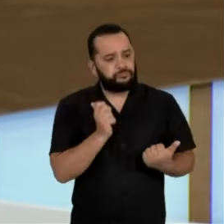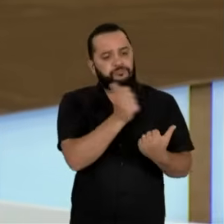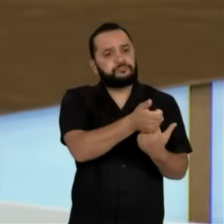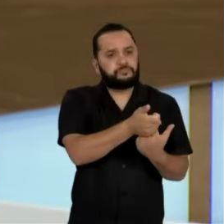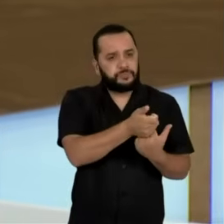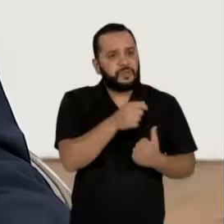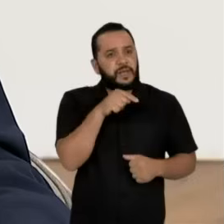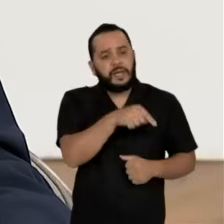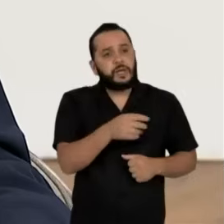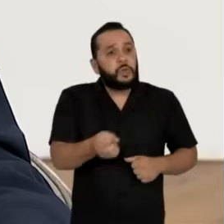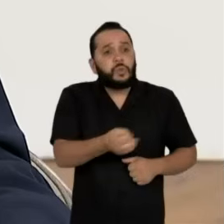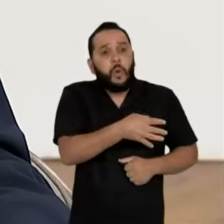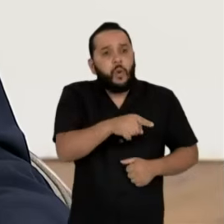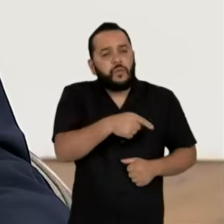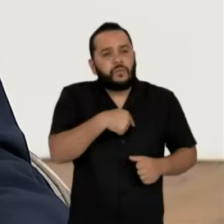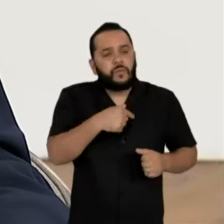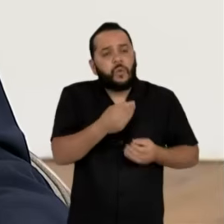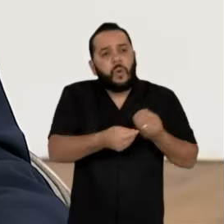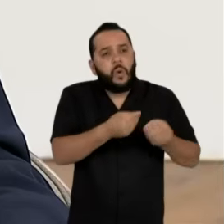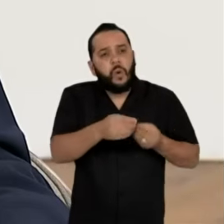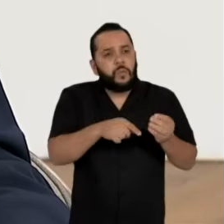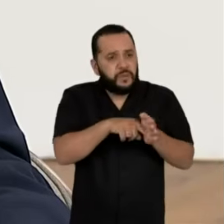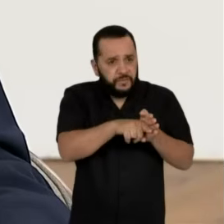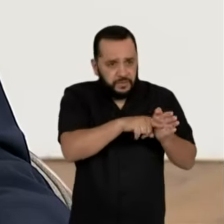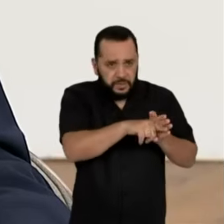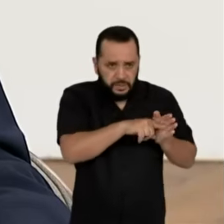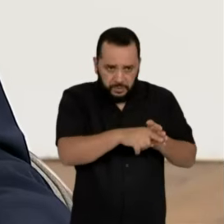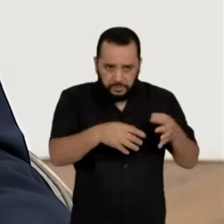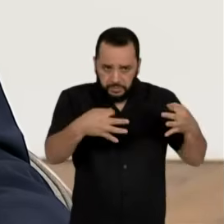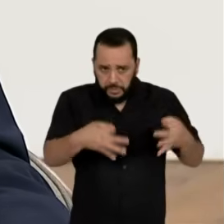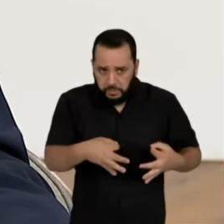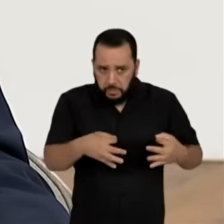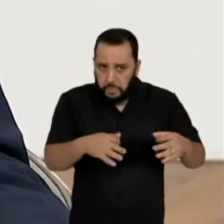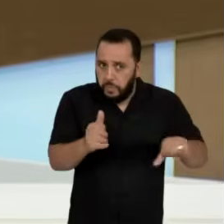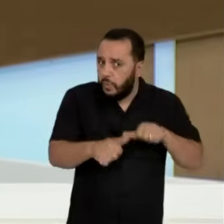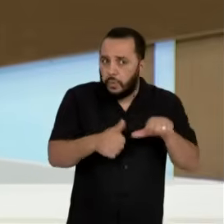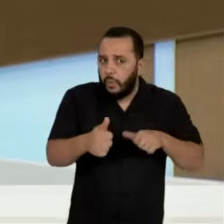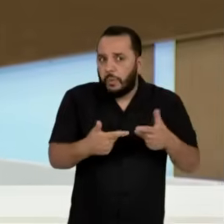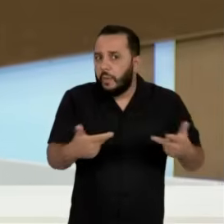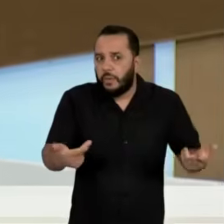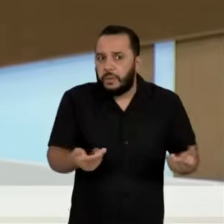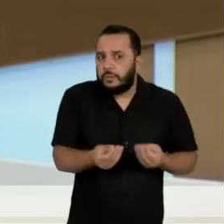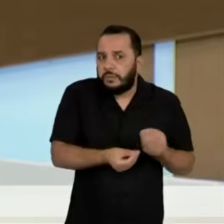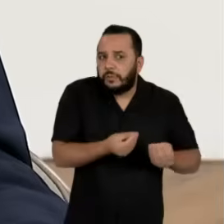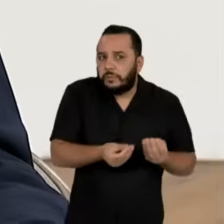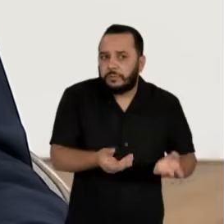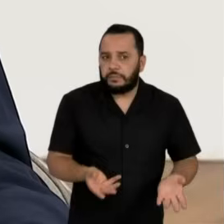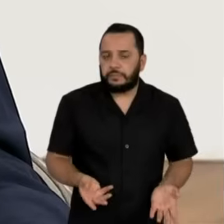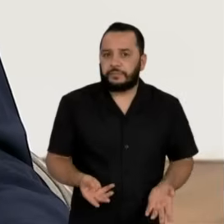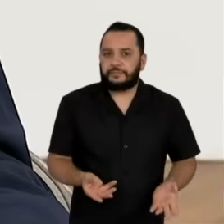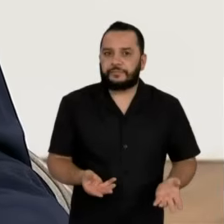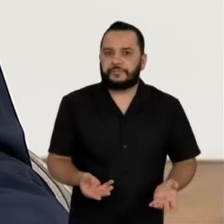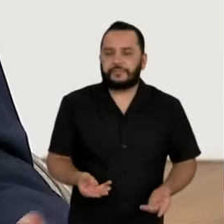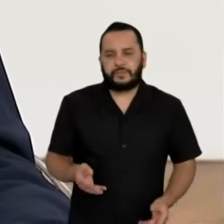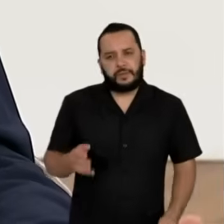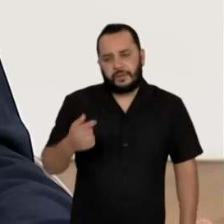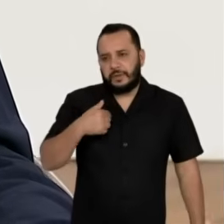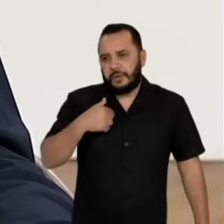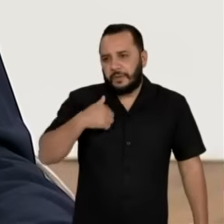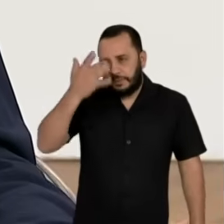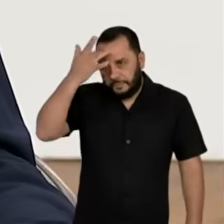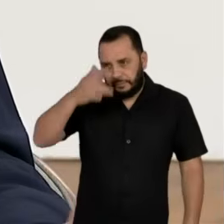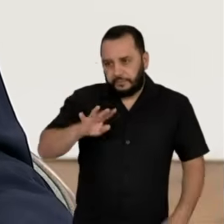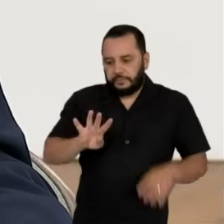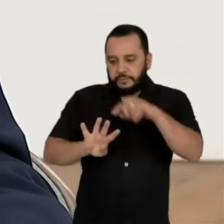da investigação? Mudou alguma coisa depois dessa repercussão toda que o caso teve? Olha, eu não sei onde estão os